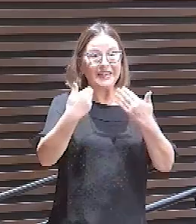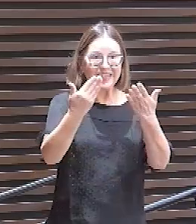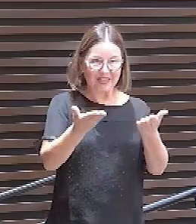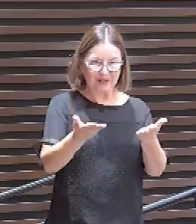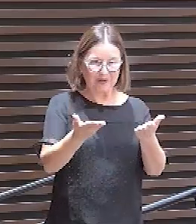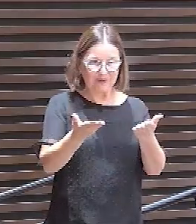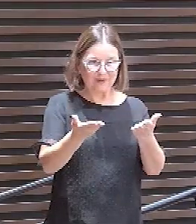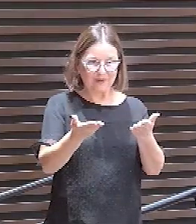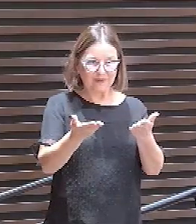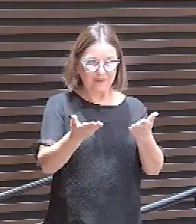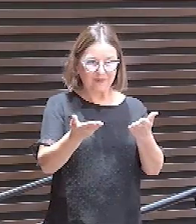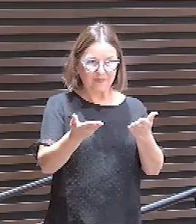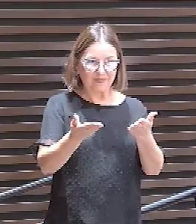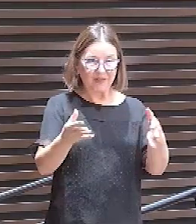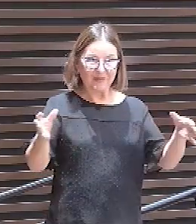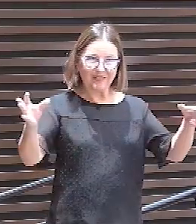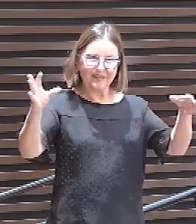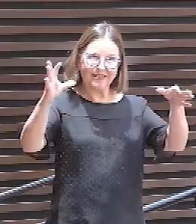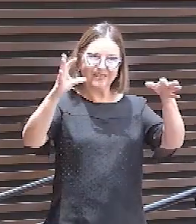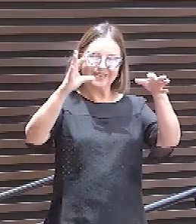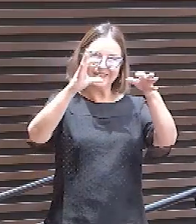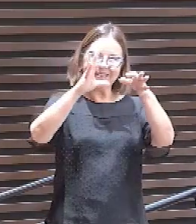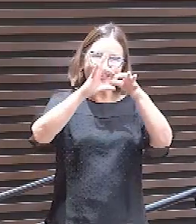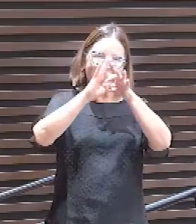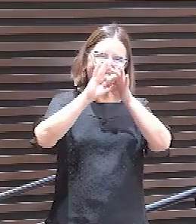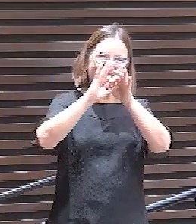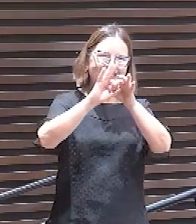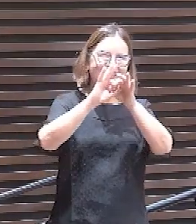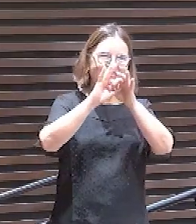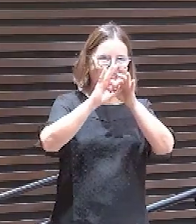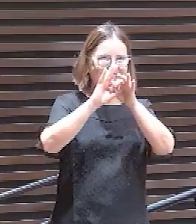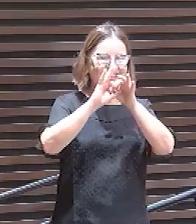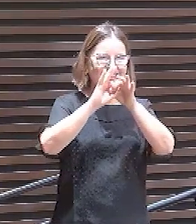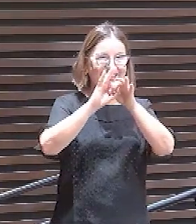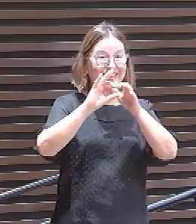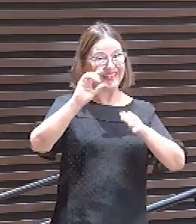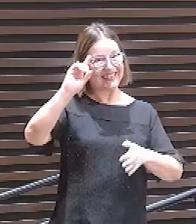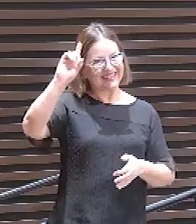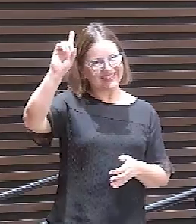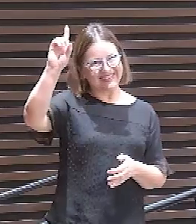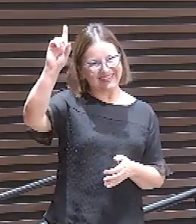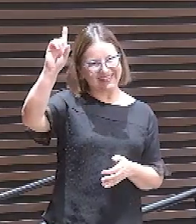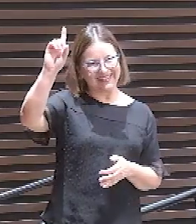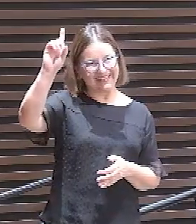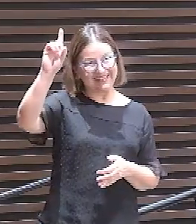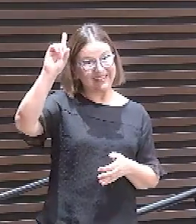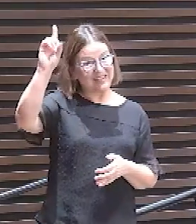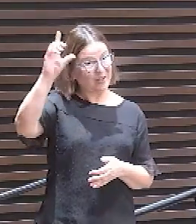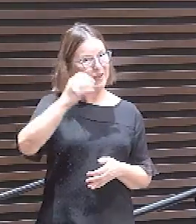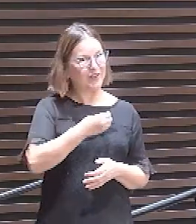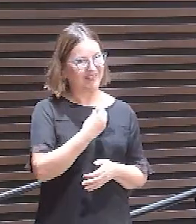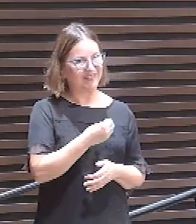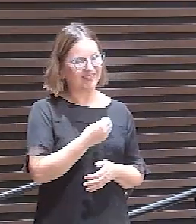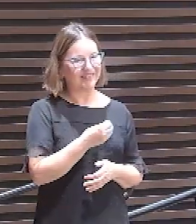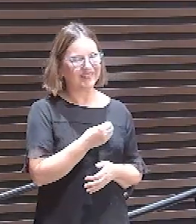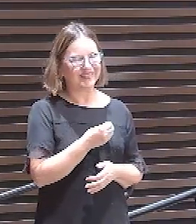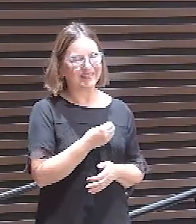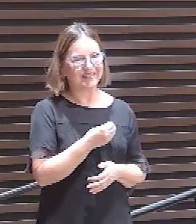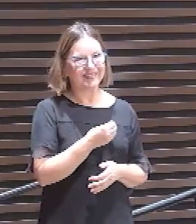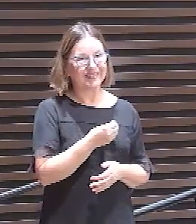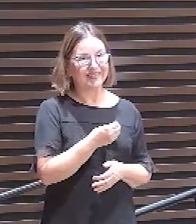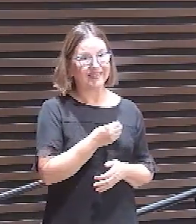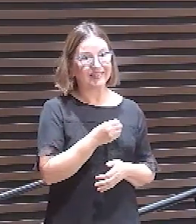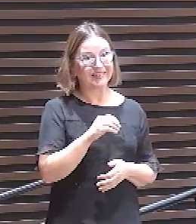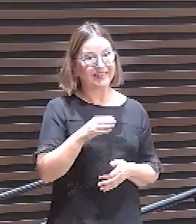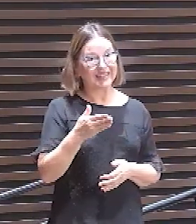o conectava tão intimamente a Deus, ao Deus vivo, que ele foi